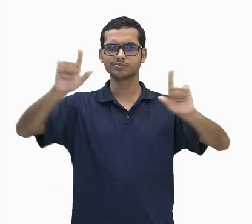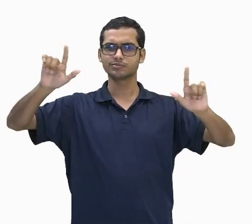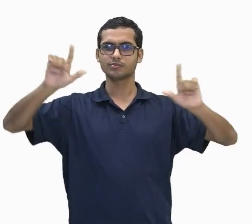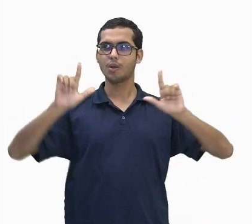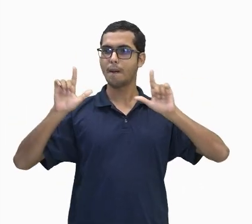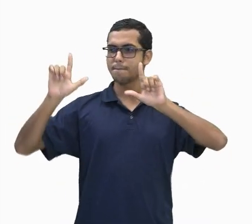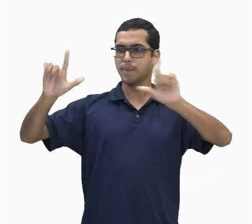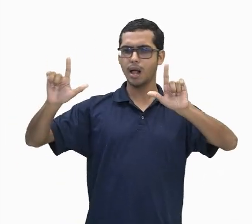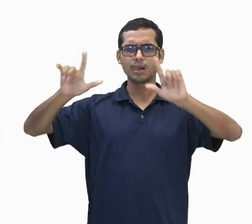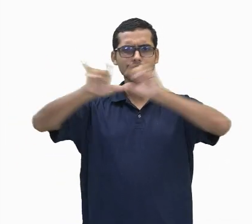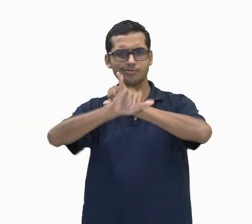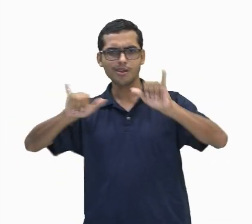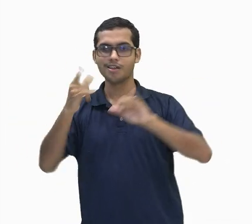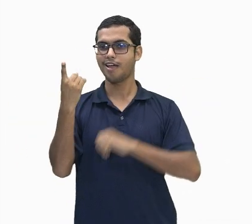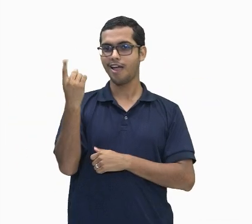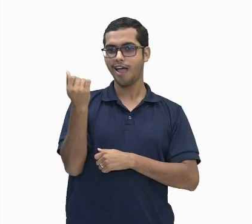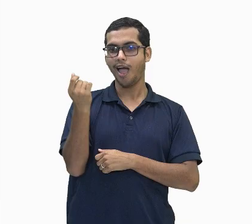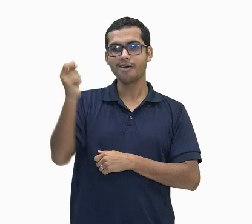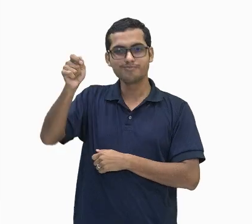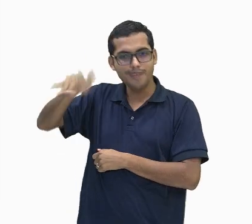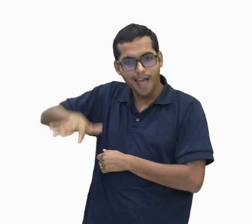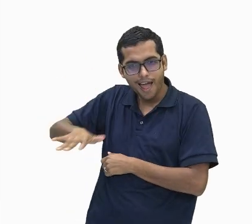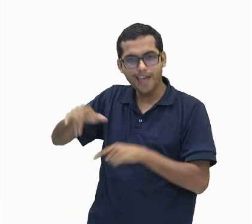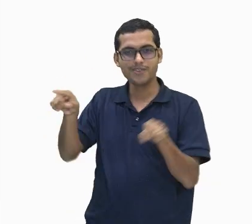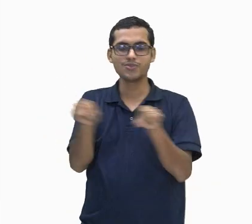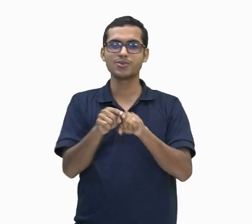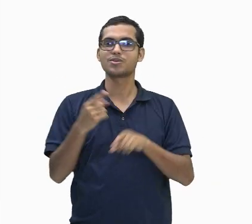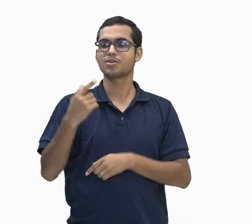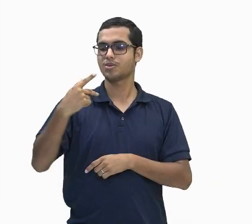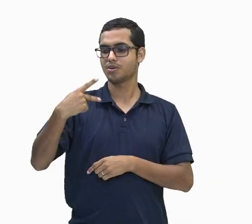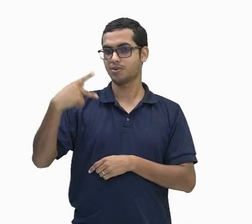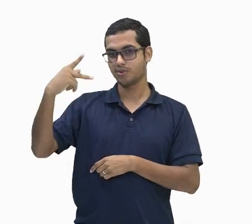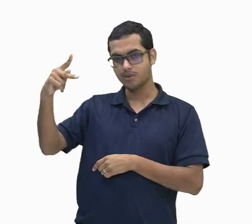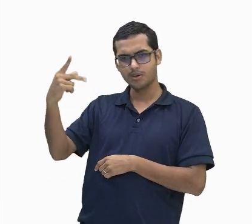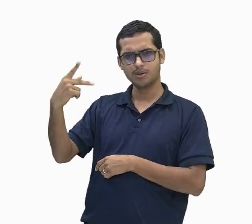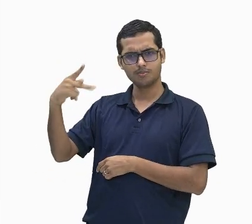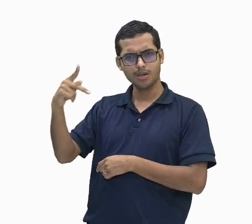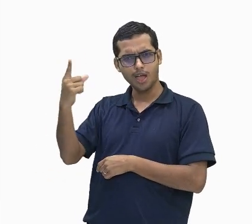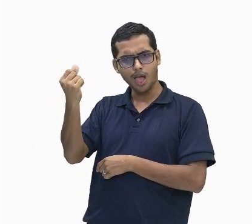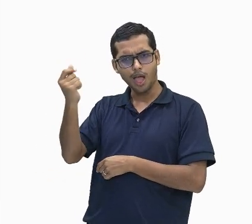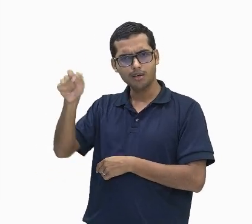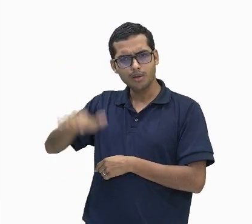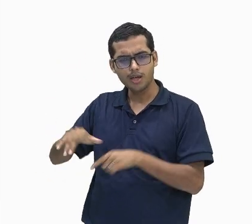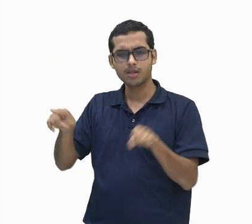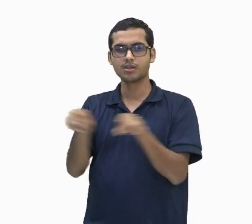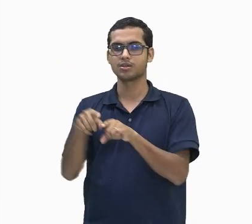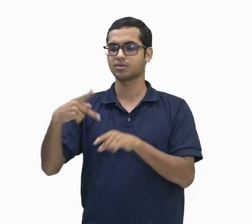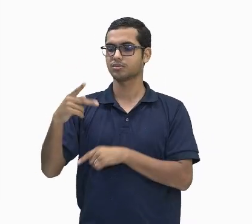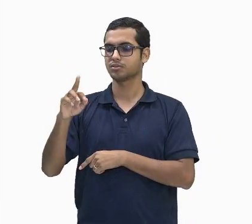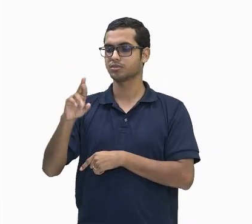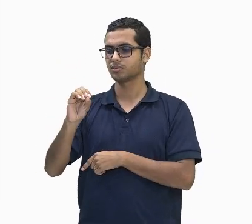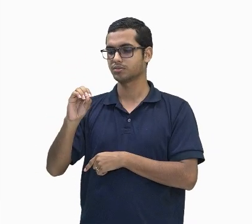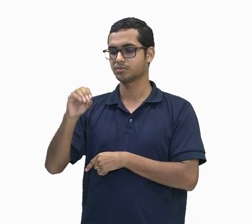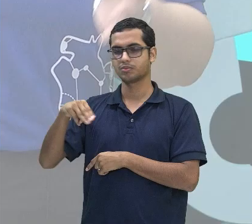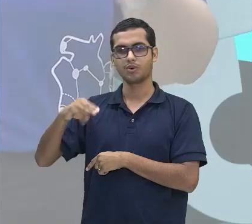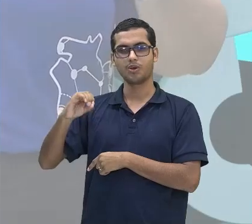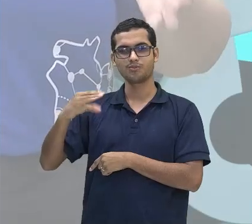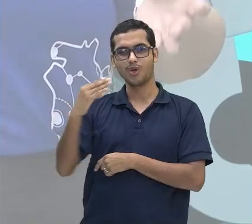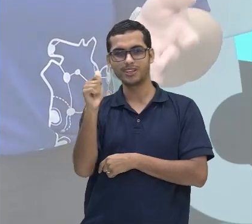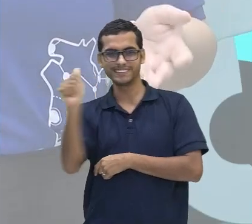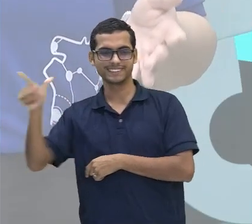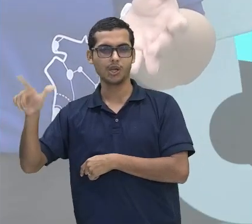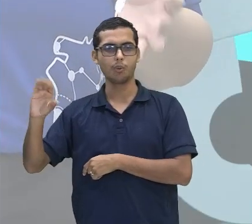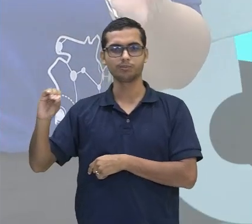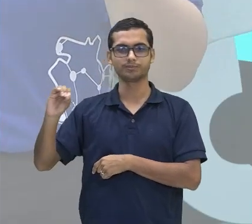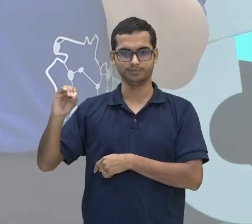que te fazem ali comprar alguma coisa, mesmo que talvez você não esteja precisando, mas está na promoção, você vai acabar por comprar.